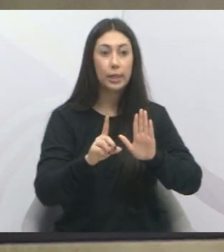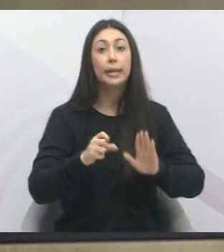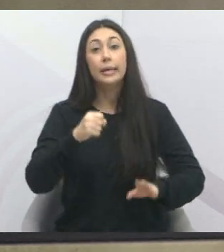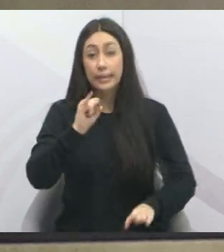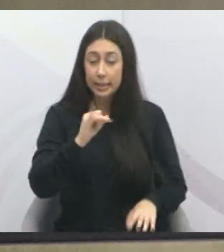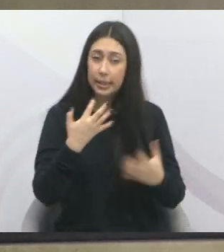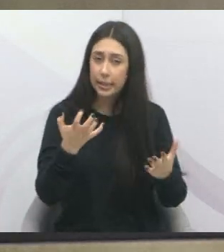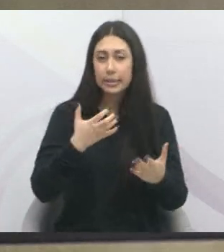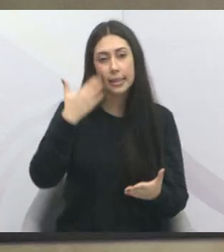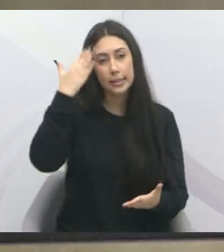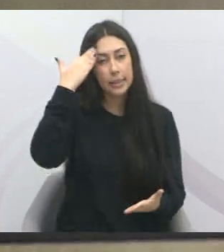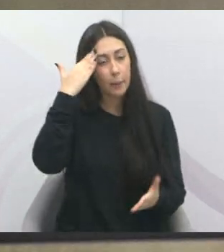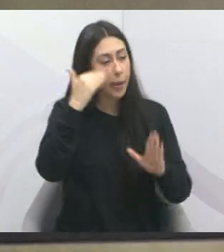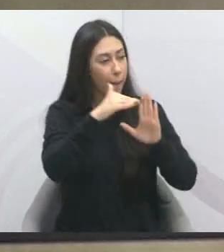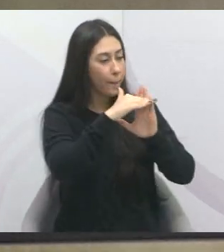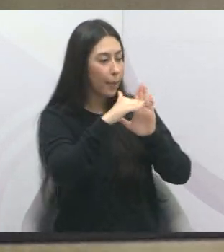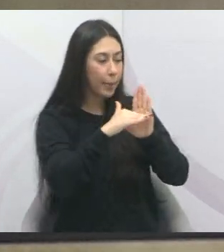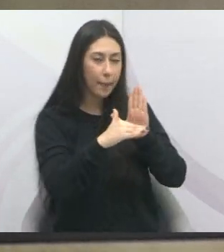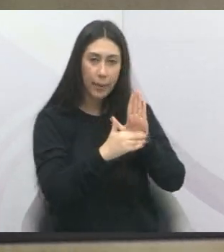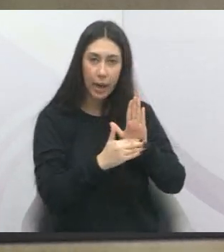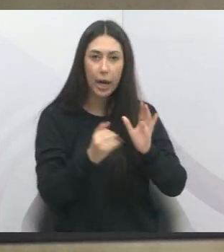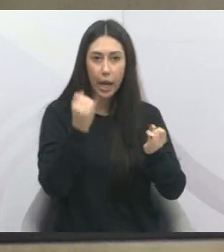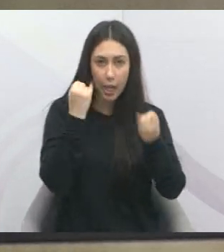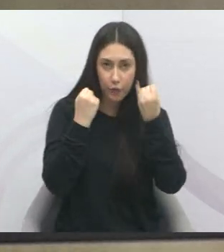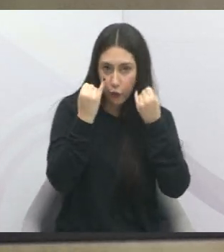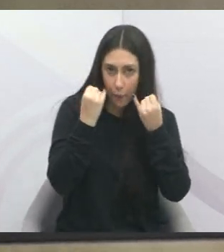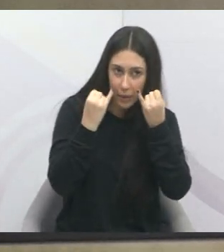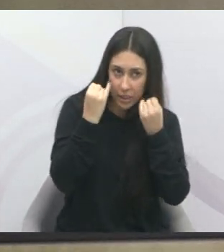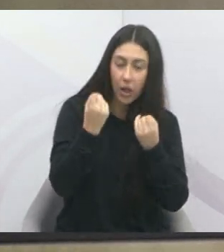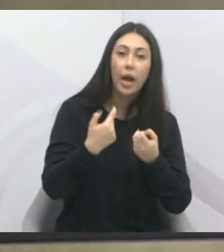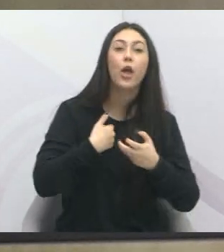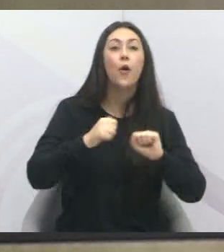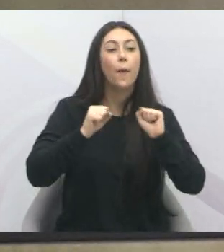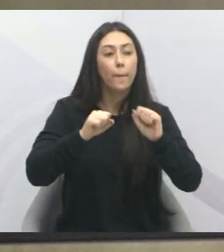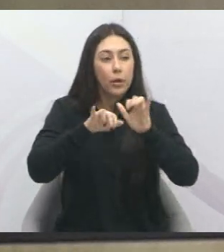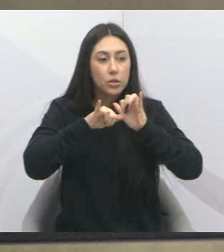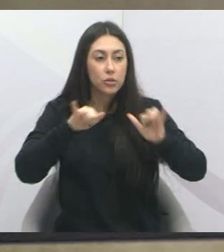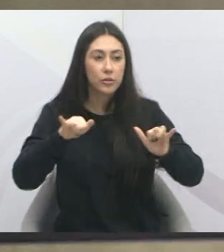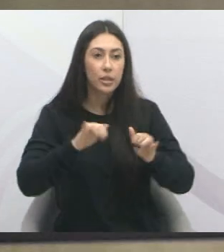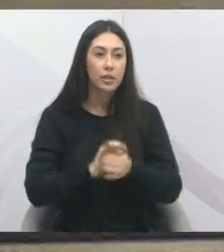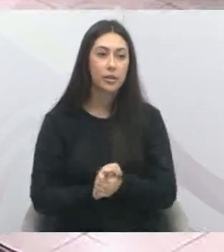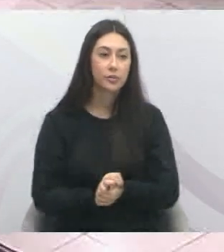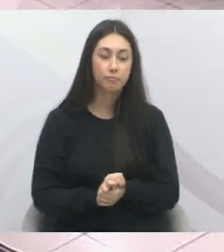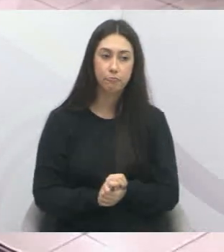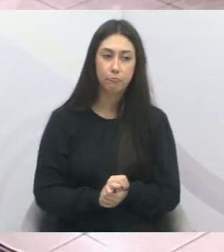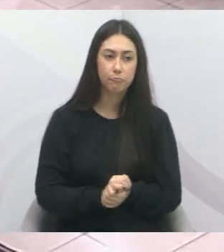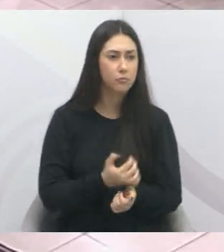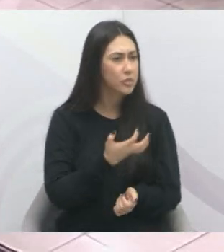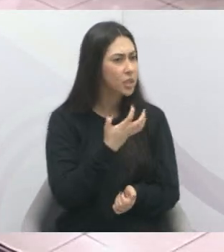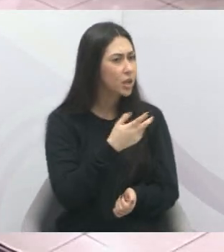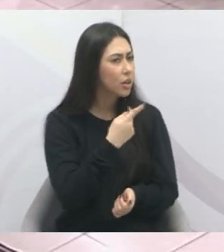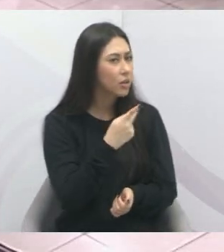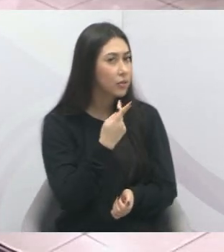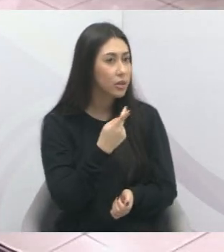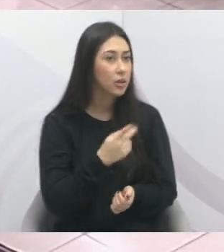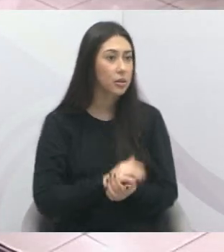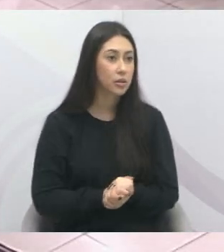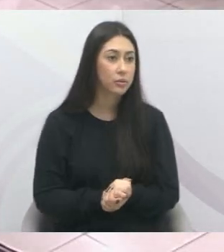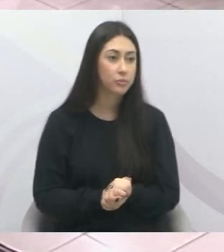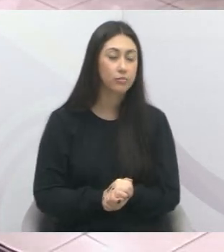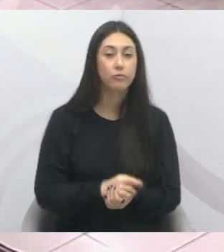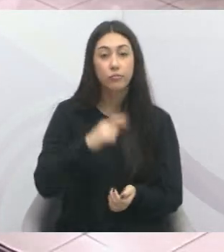que você quiser a informação de um paciente específico, eu posso te dizer. Você quer falar alguma coisa?